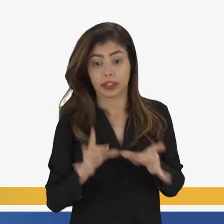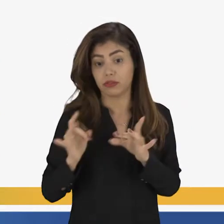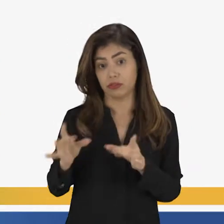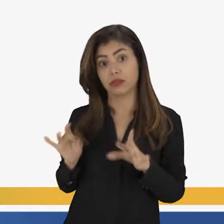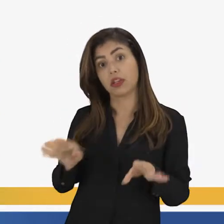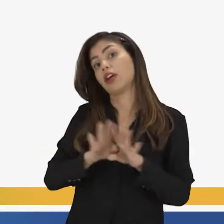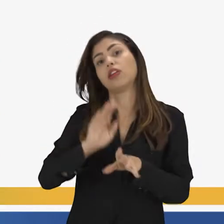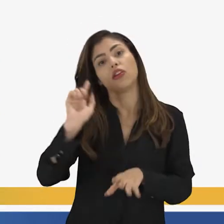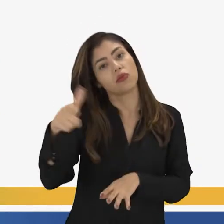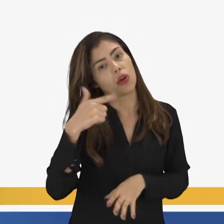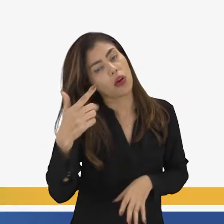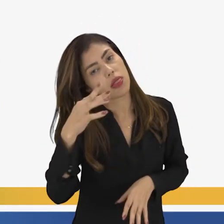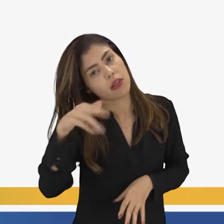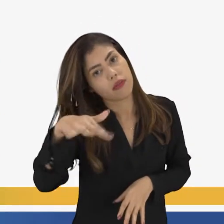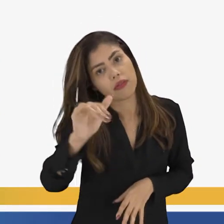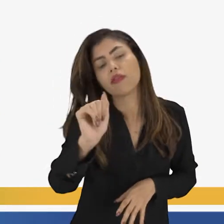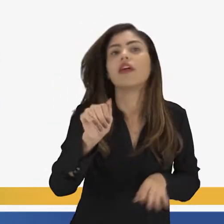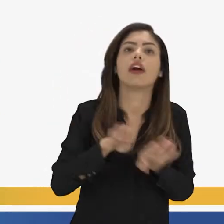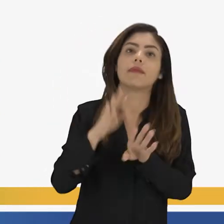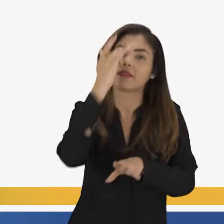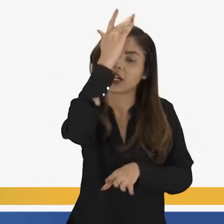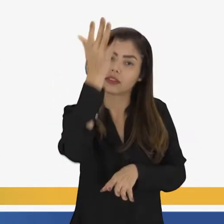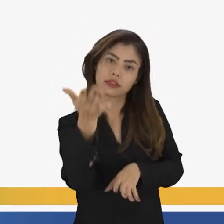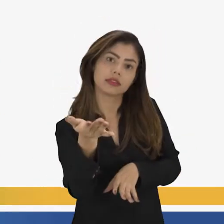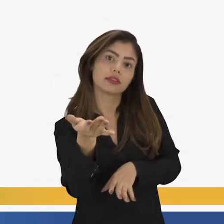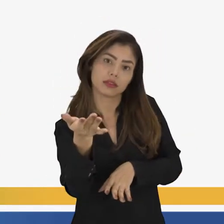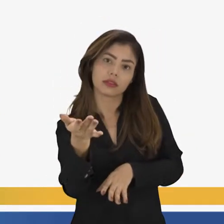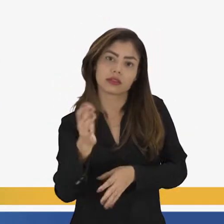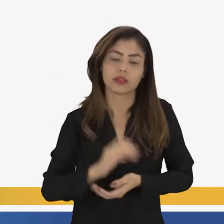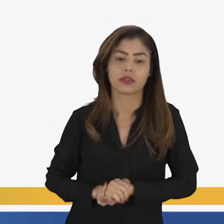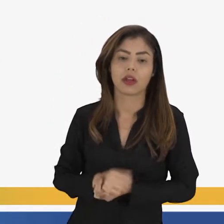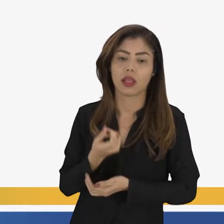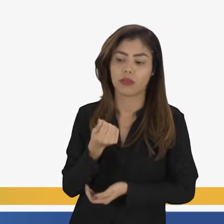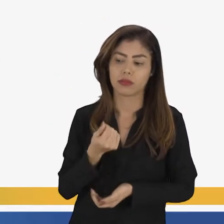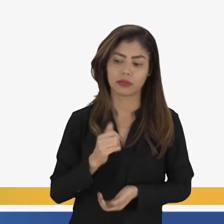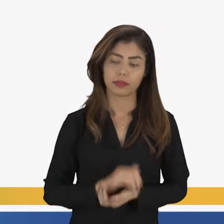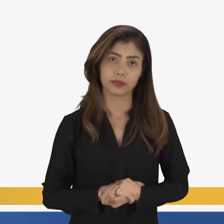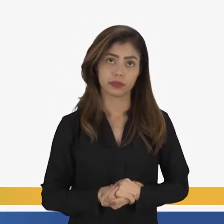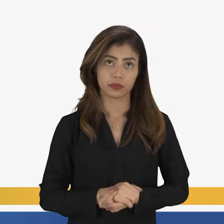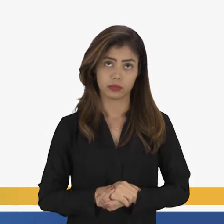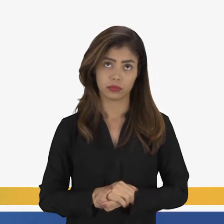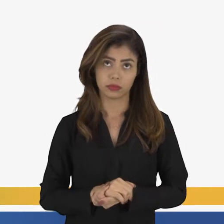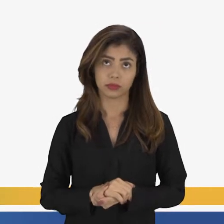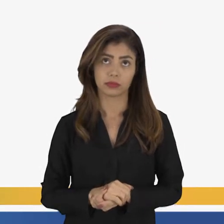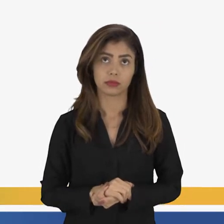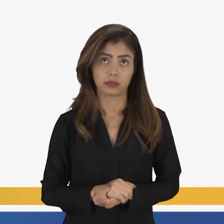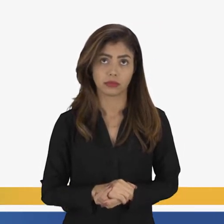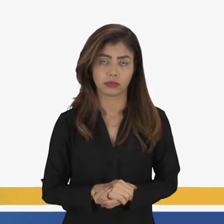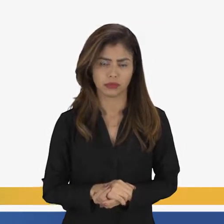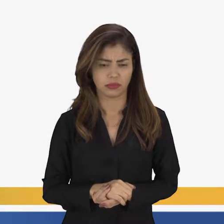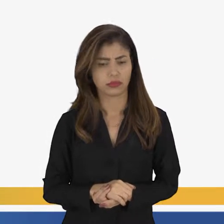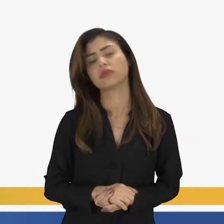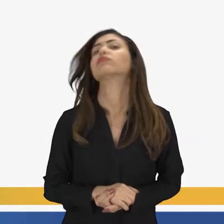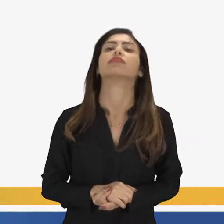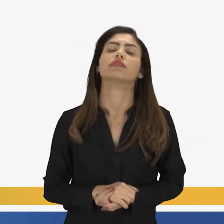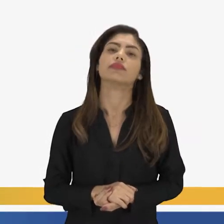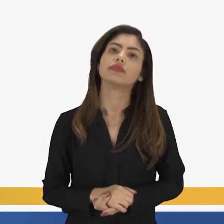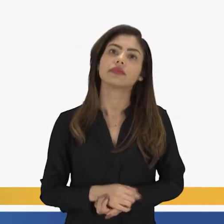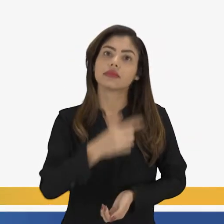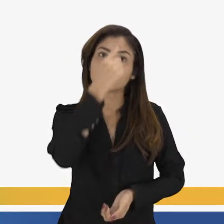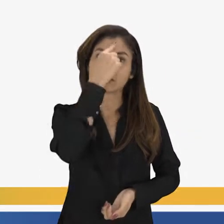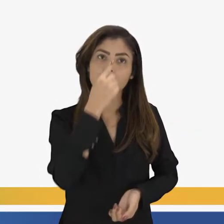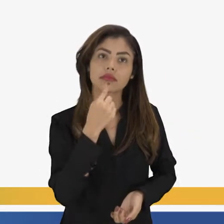de uma forma mais fácil, gerando, como eu já falei antes, lucro, ok? Então, eu quero que vocês acompanhem comigo na